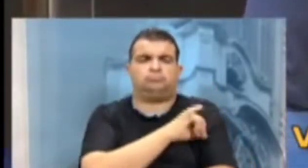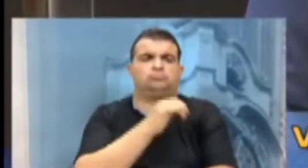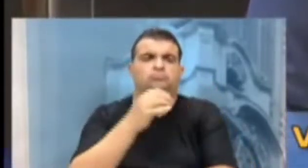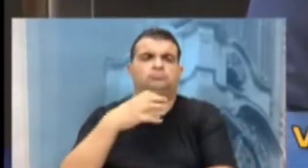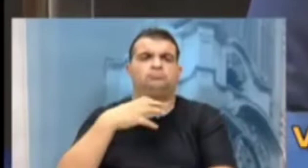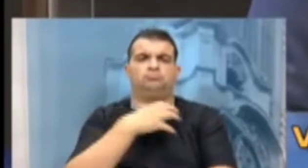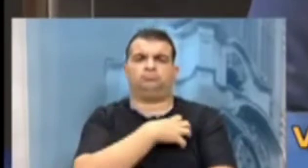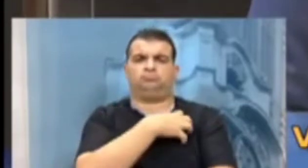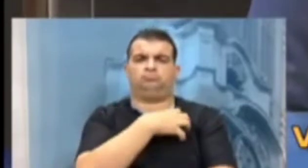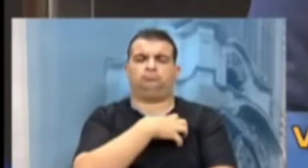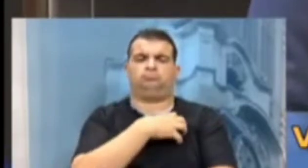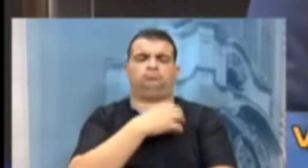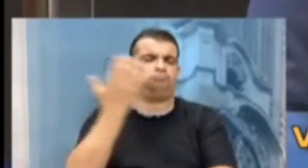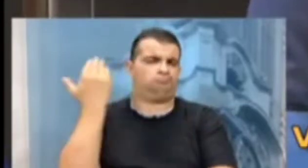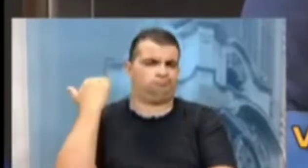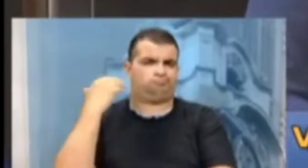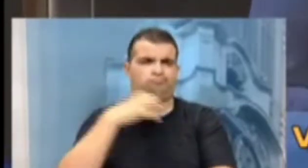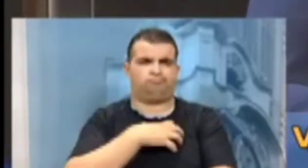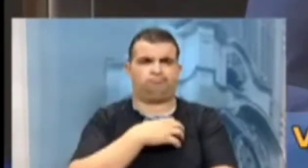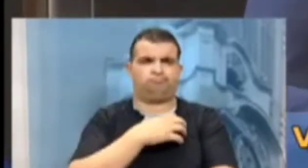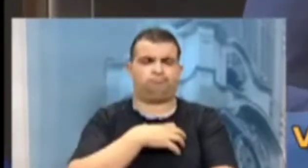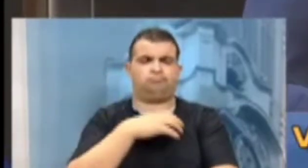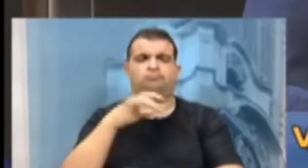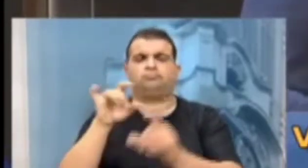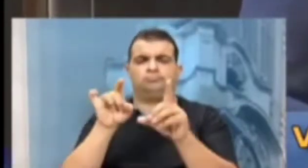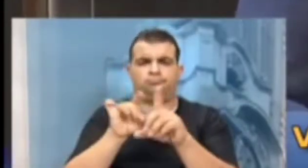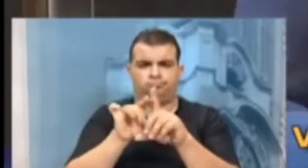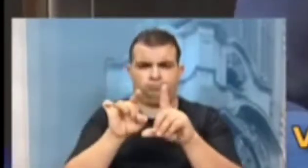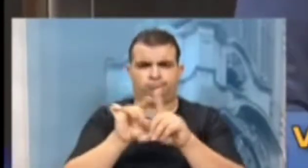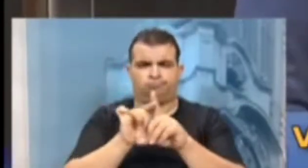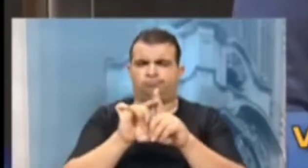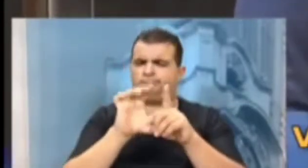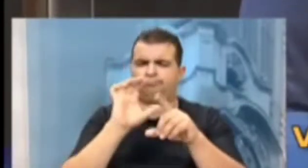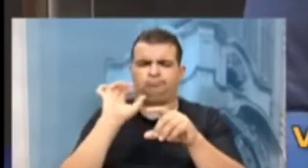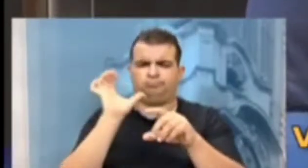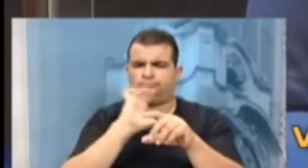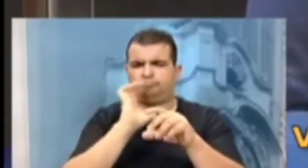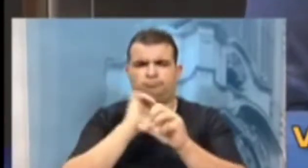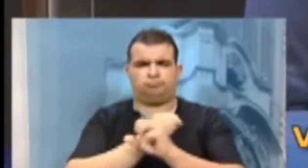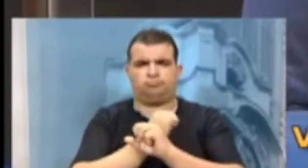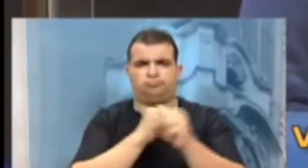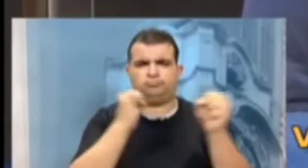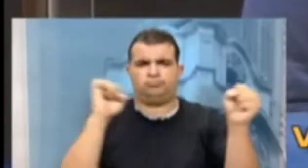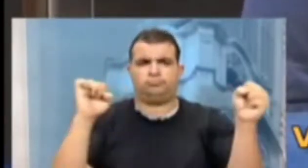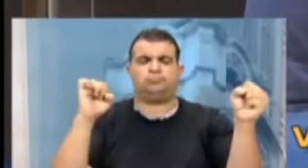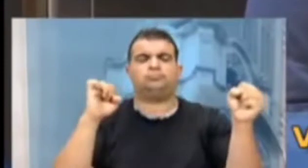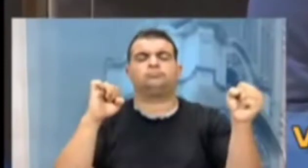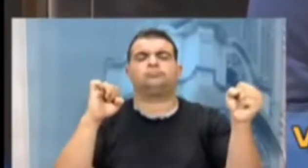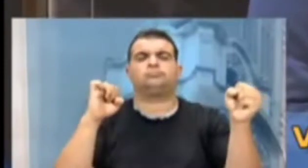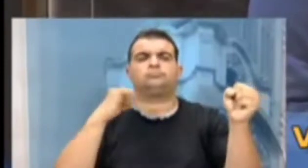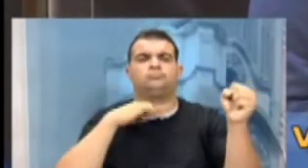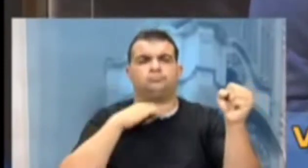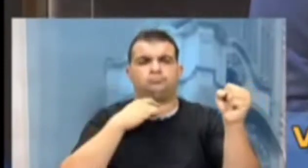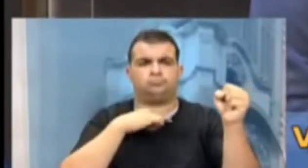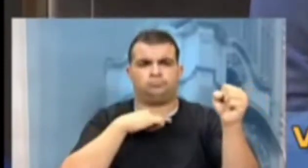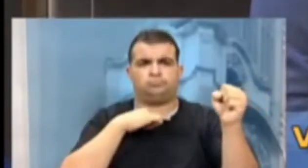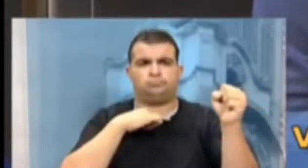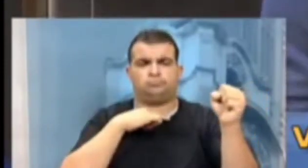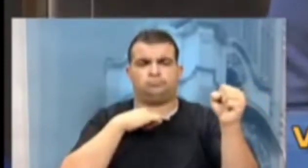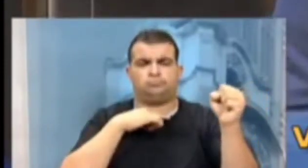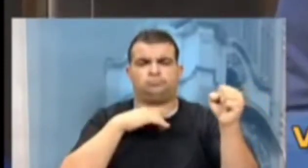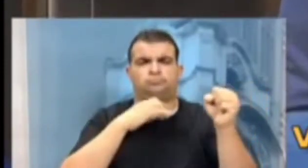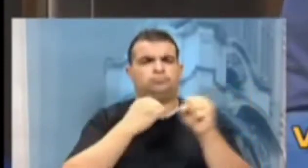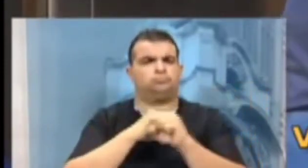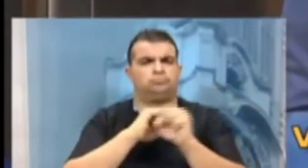aconteceu na Bahia em biquíni numa velocidade absurda tem acontecido cada vez